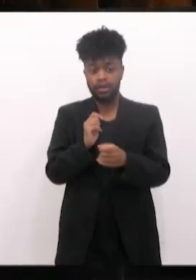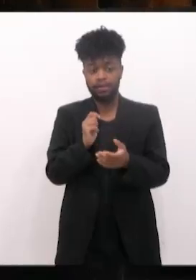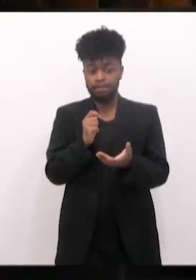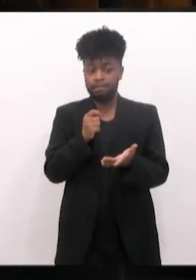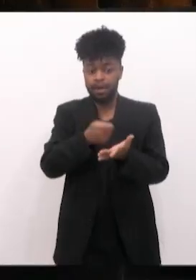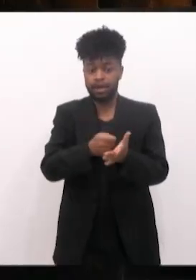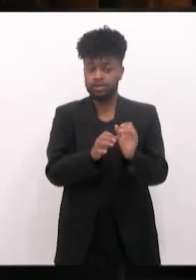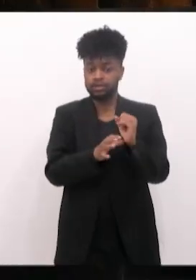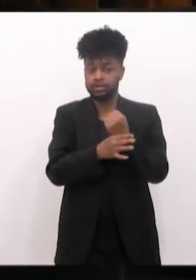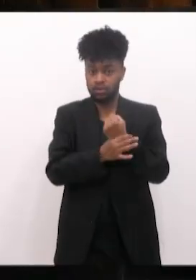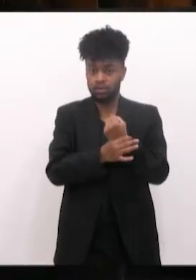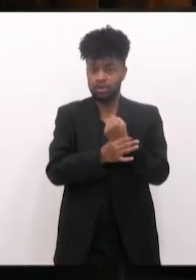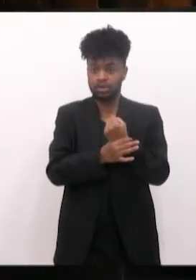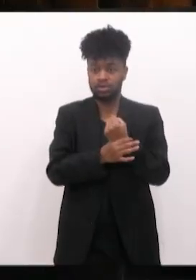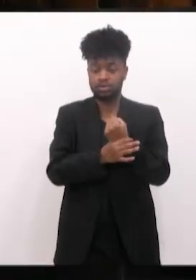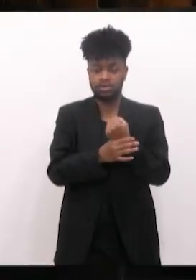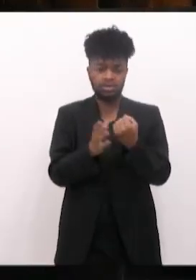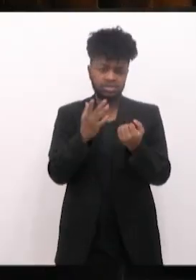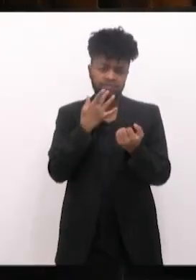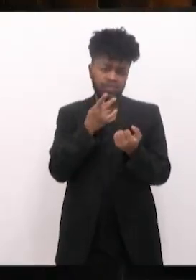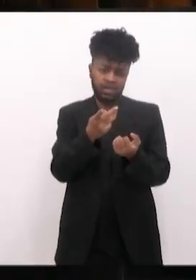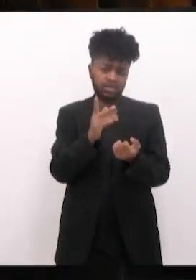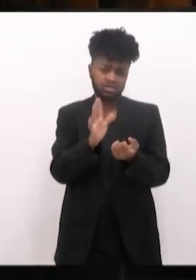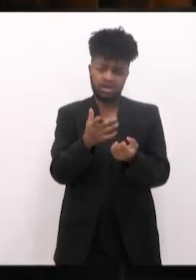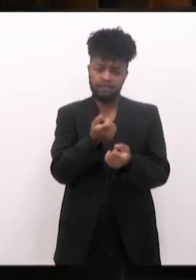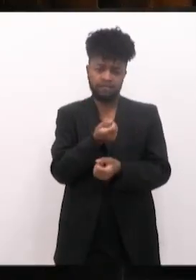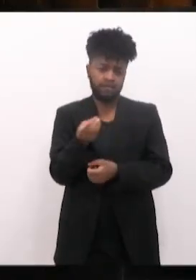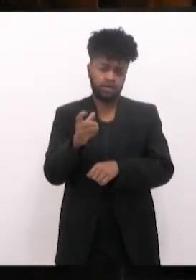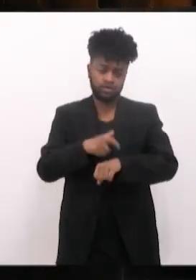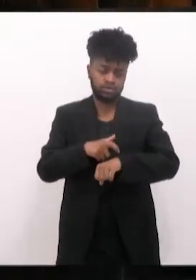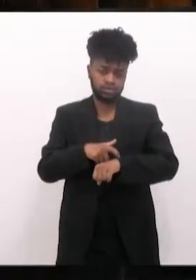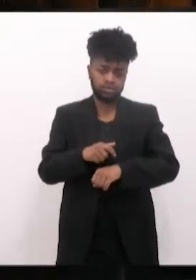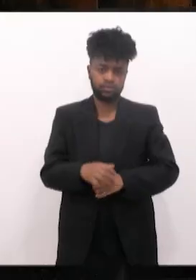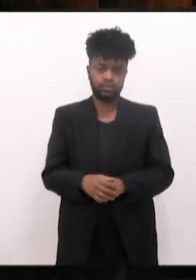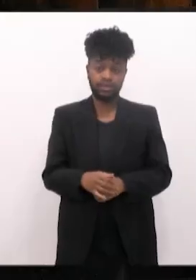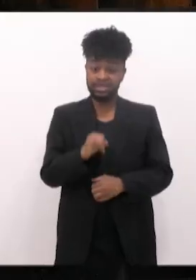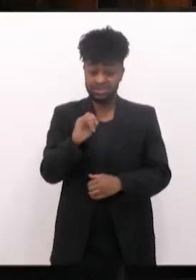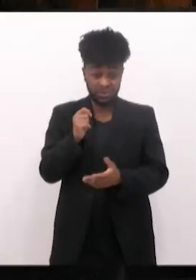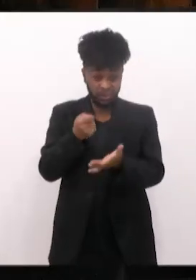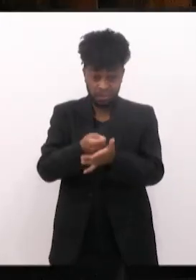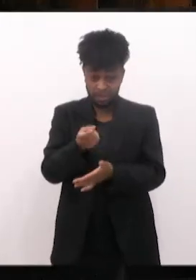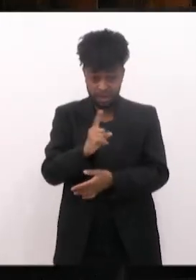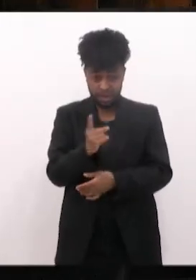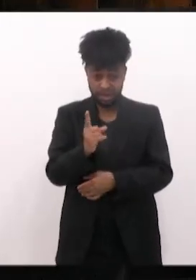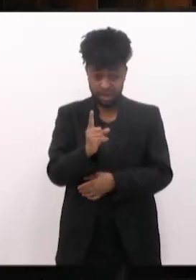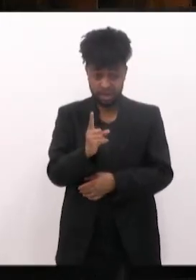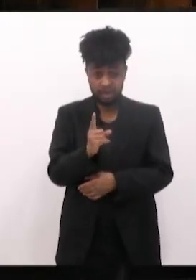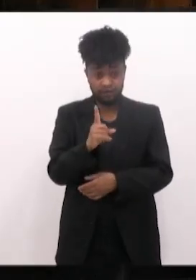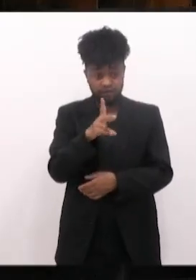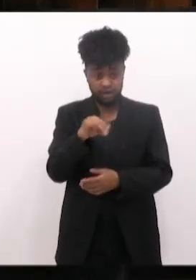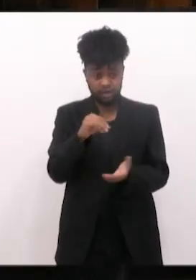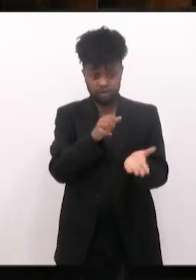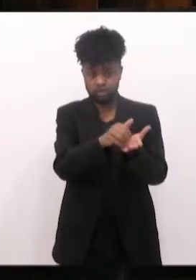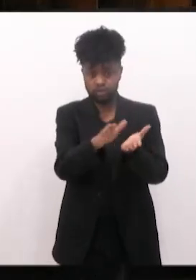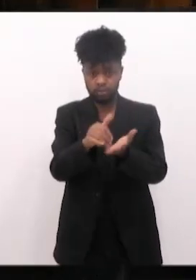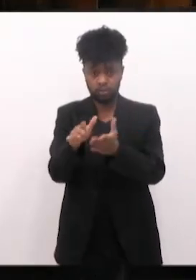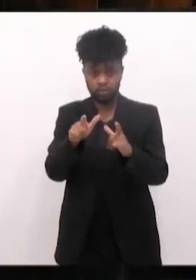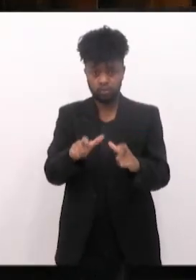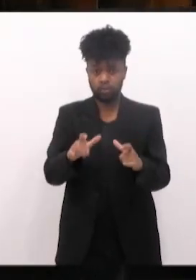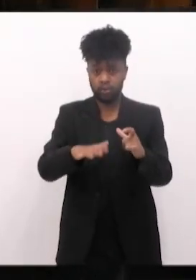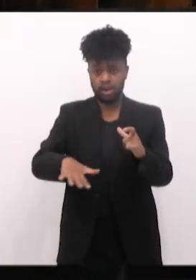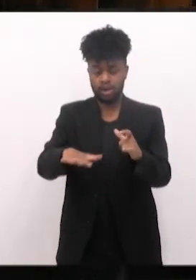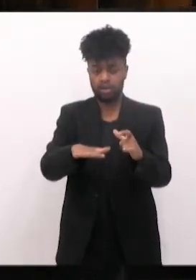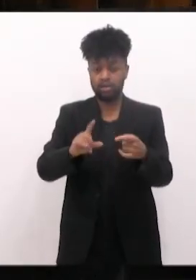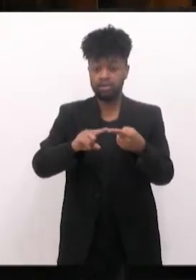segurança de quem recebe. Já falei isso aqui diversas vezes. E se não pagar, é expulso. E eles